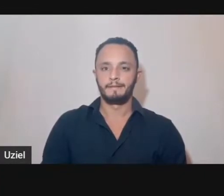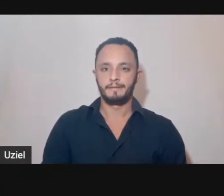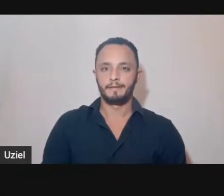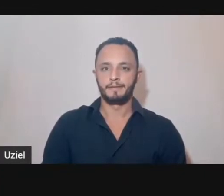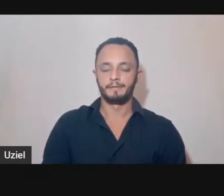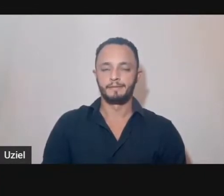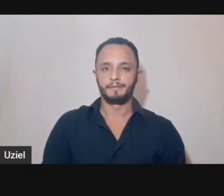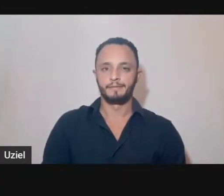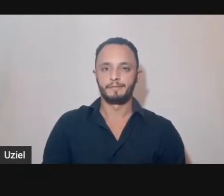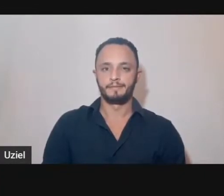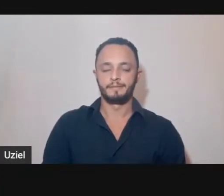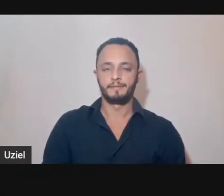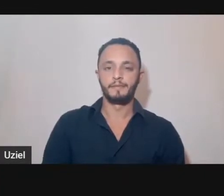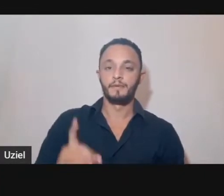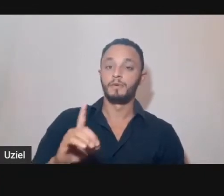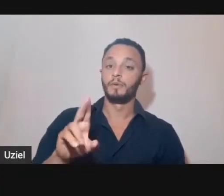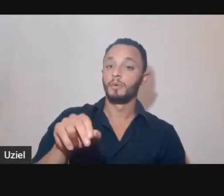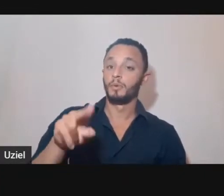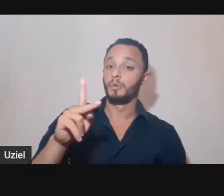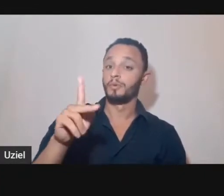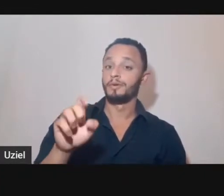Alô, alô, Dunker?